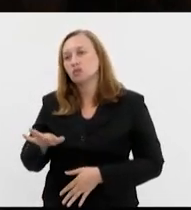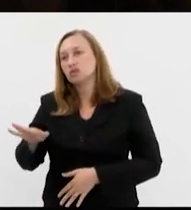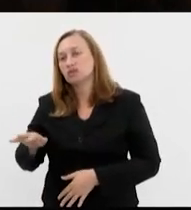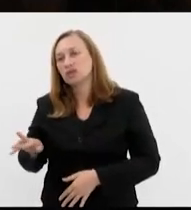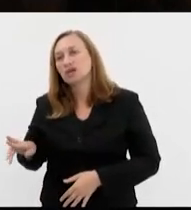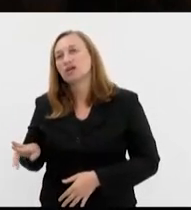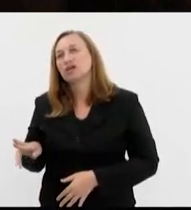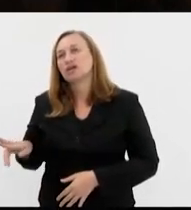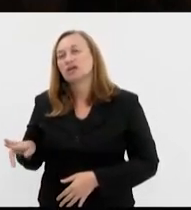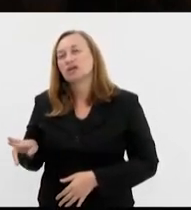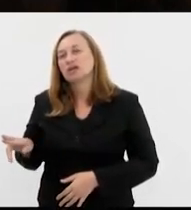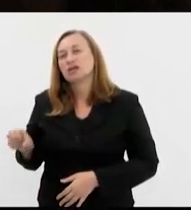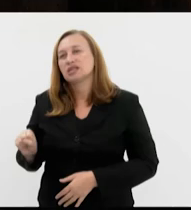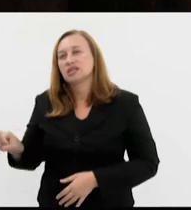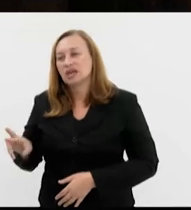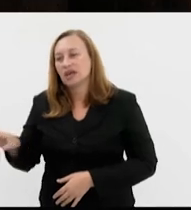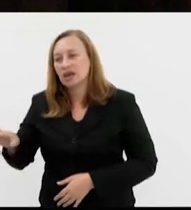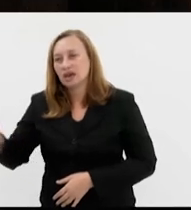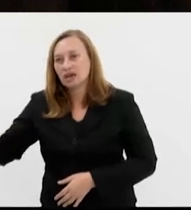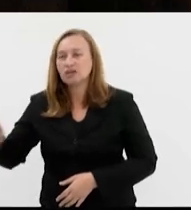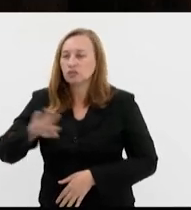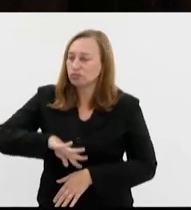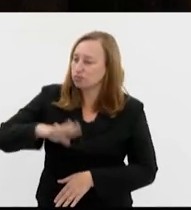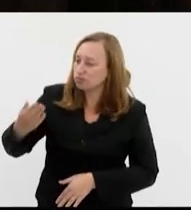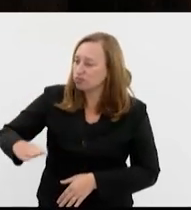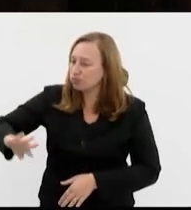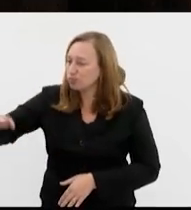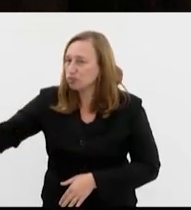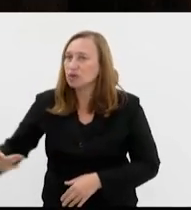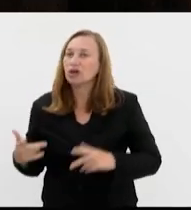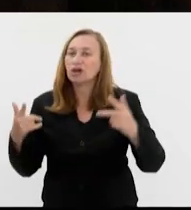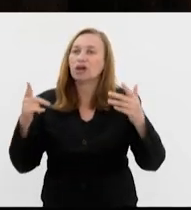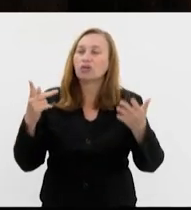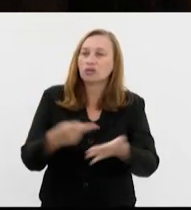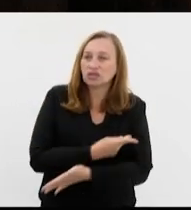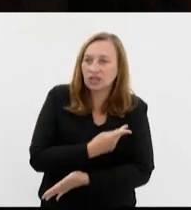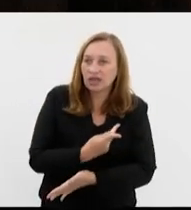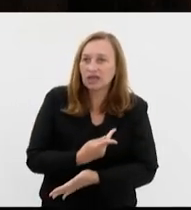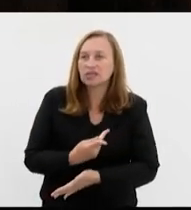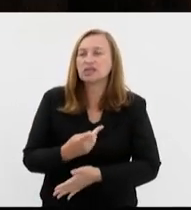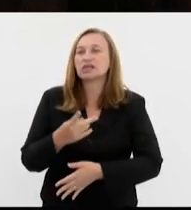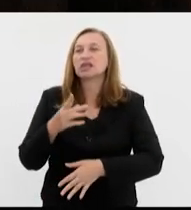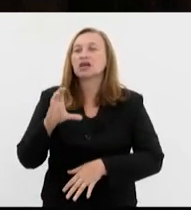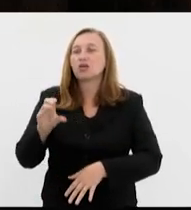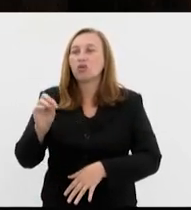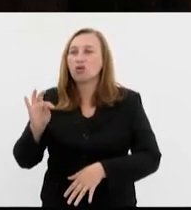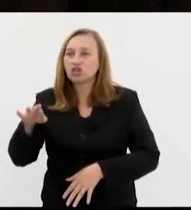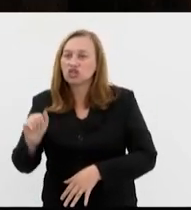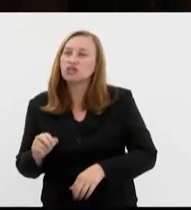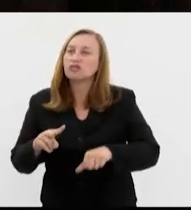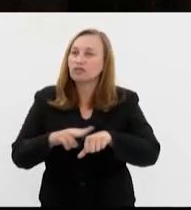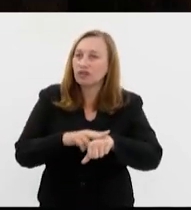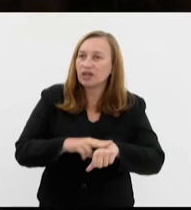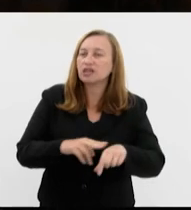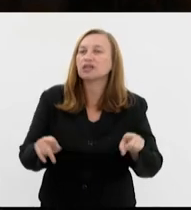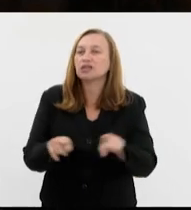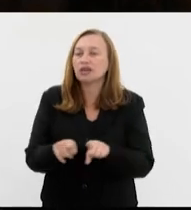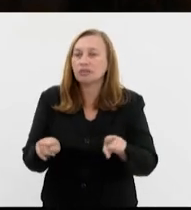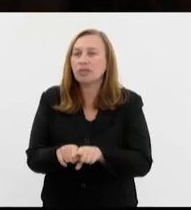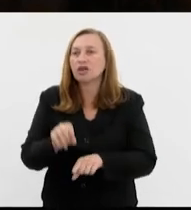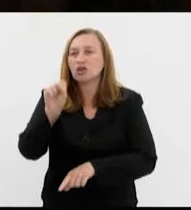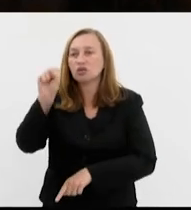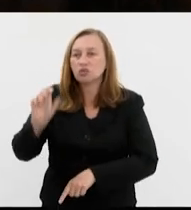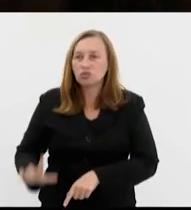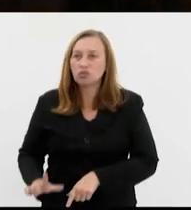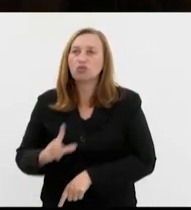região serrana desliza a todo momento, o mesmo acontece nos lagos, na Costa Verde, e agora até a Centro-Sul Fluminense, o